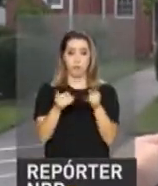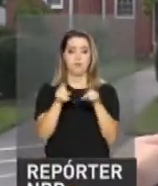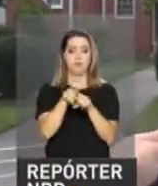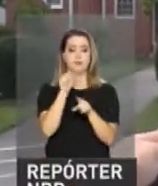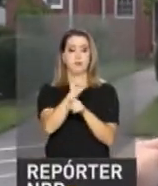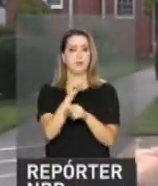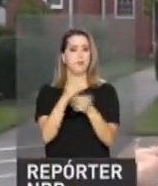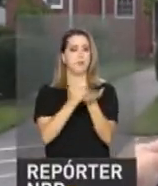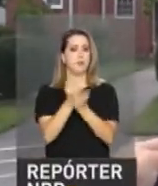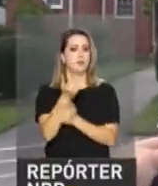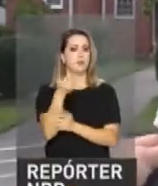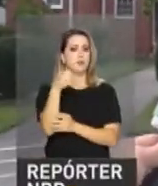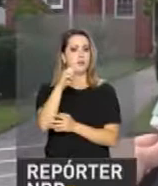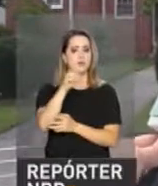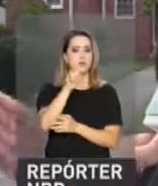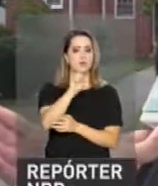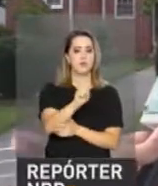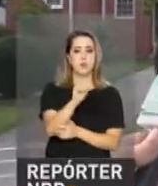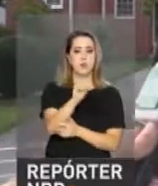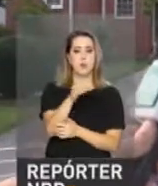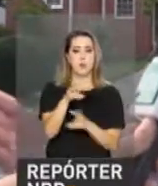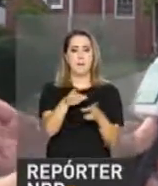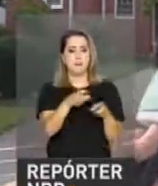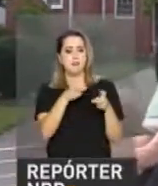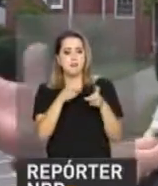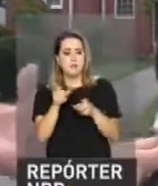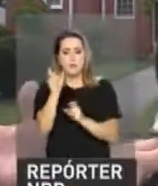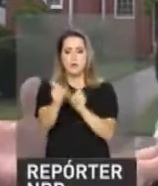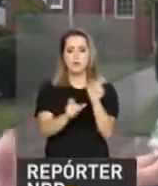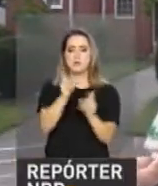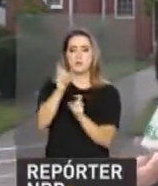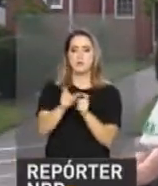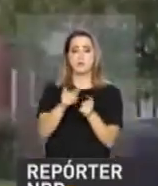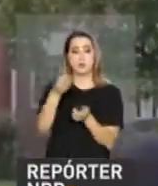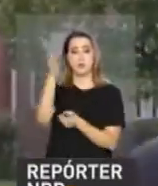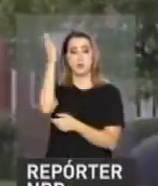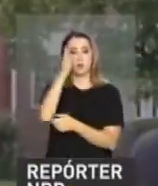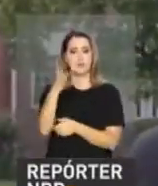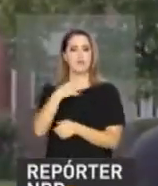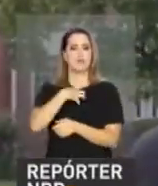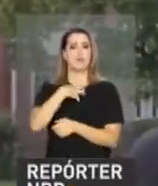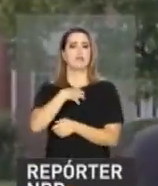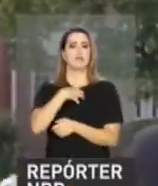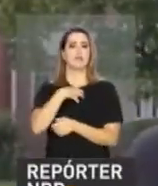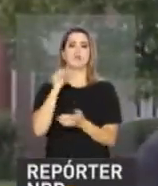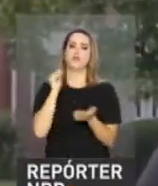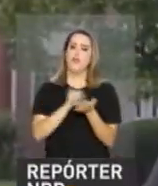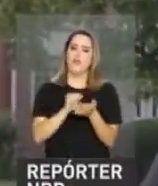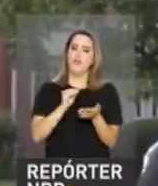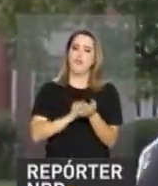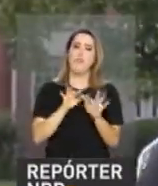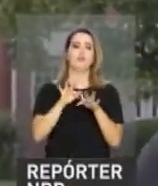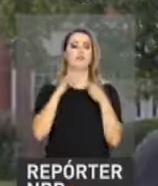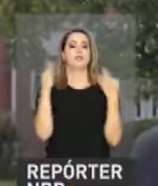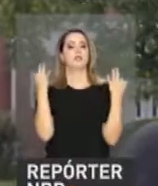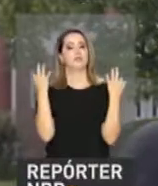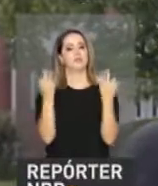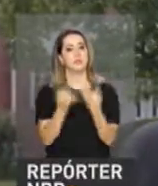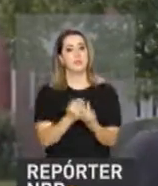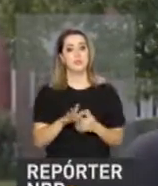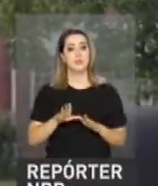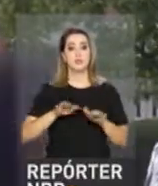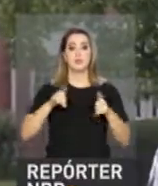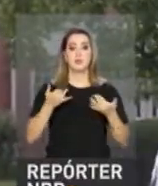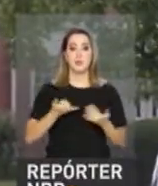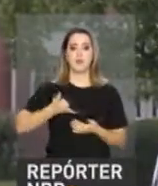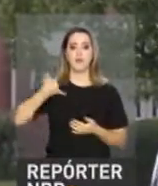80, percebeu que os brasileiros, principalmente os recém-chegados, sentiam muita falta dos familiares. A festa